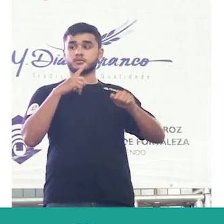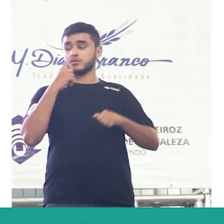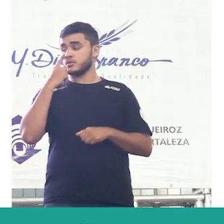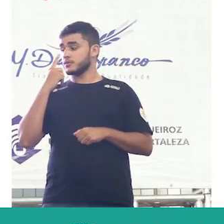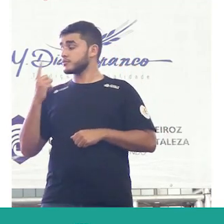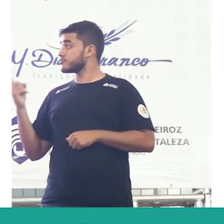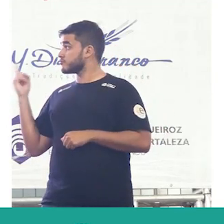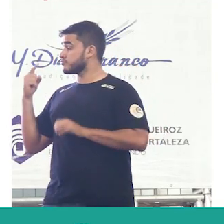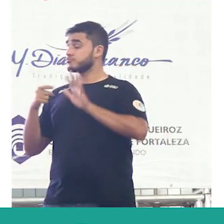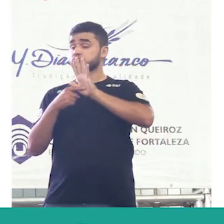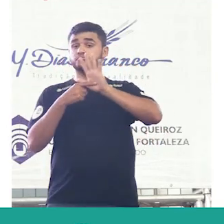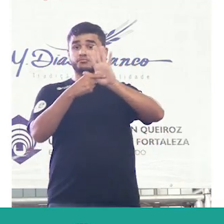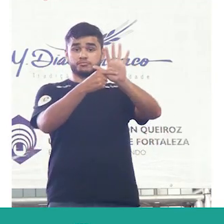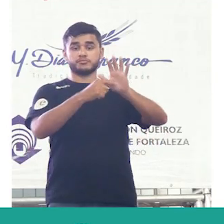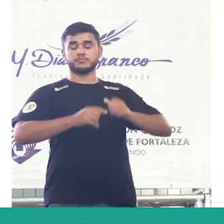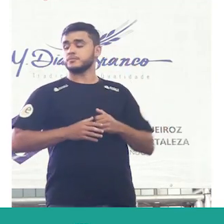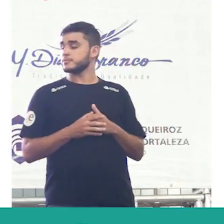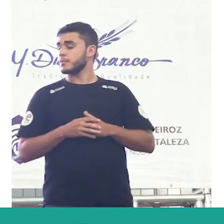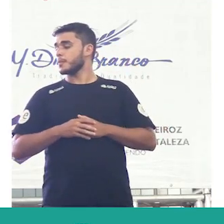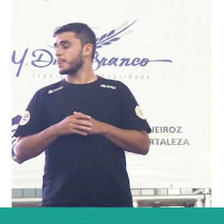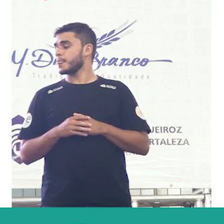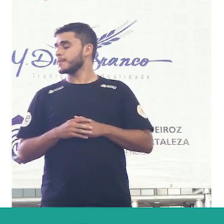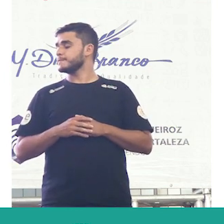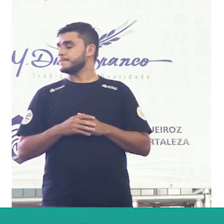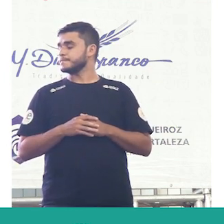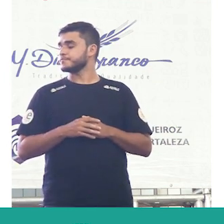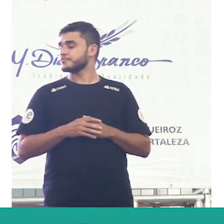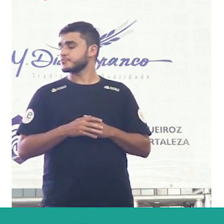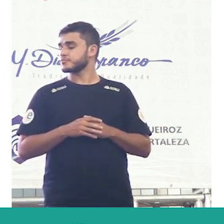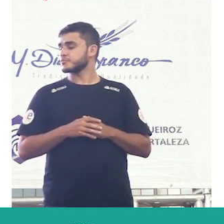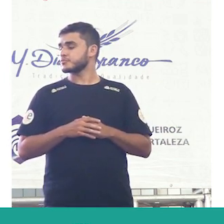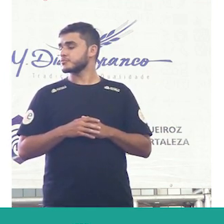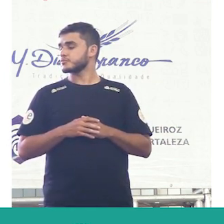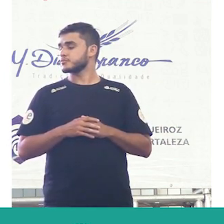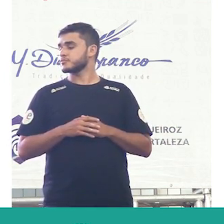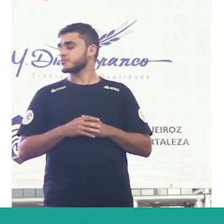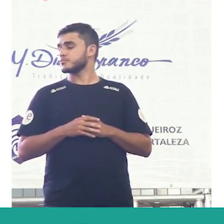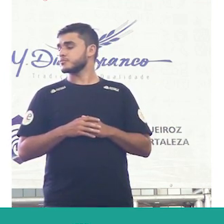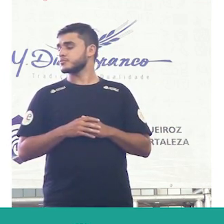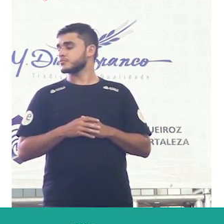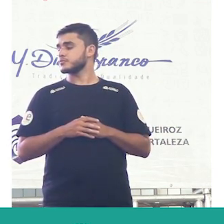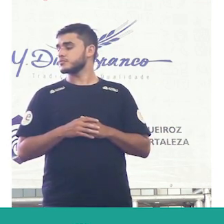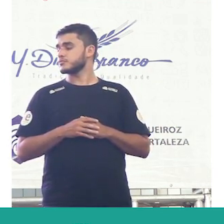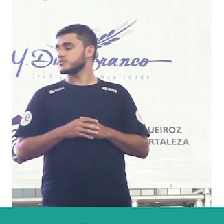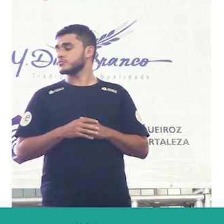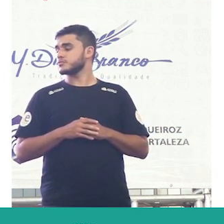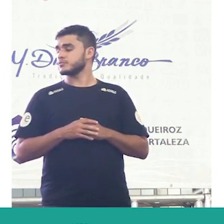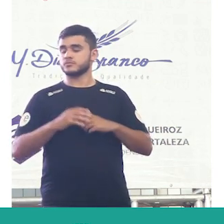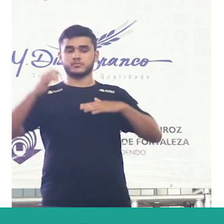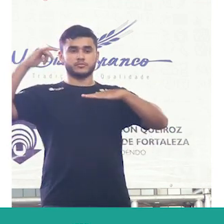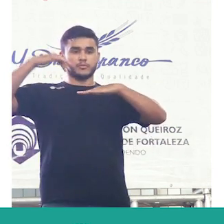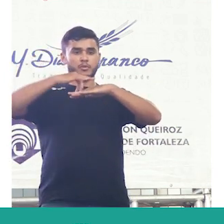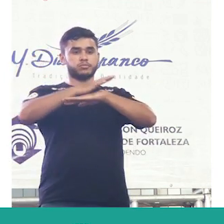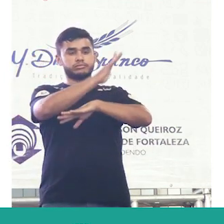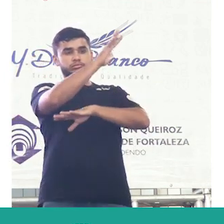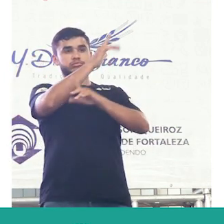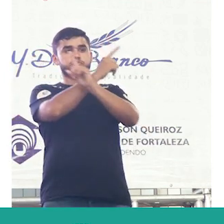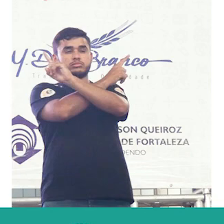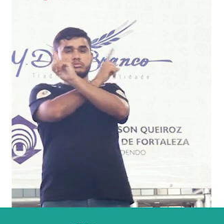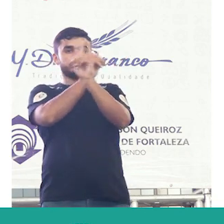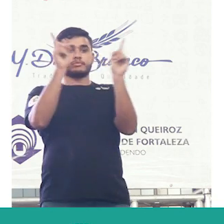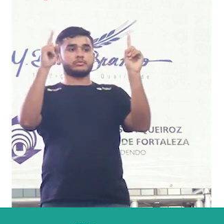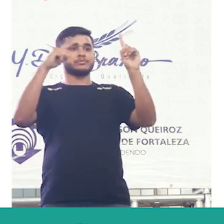toda difusa, toda espalhada. Olhem aí para o slide. Olha aí para o slide. Vocês estão vendo